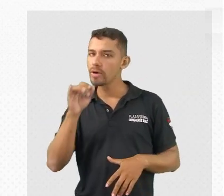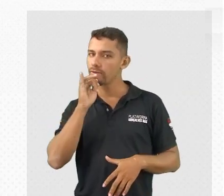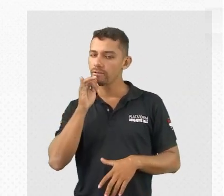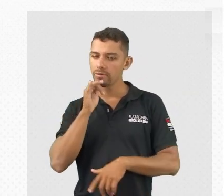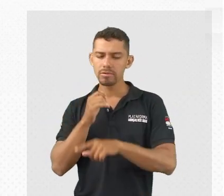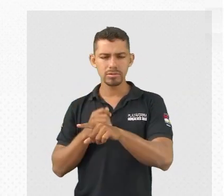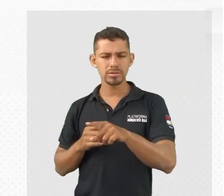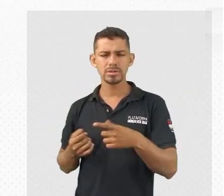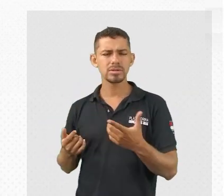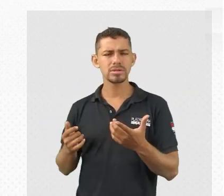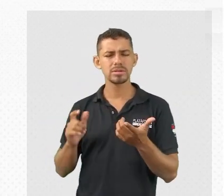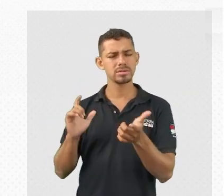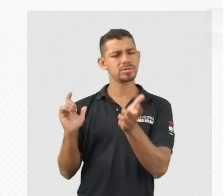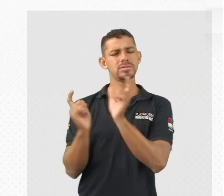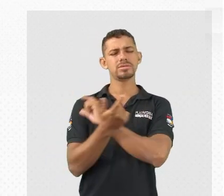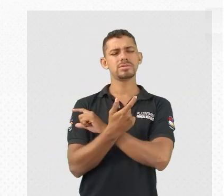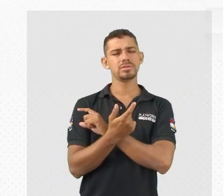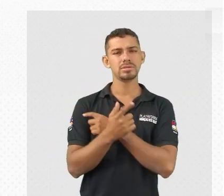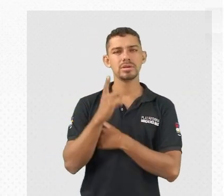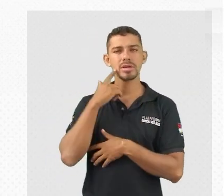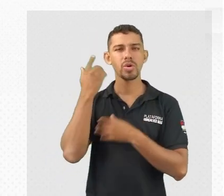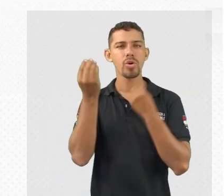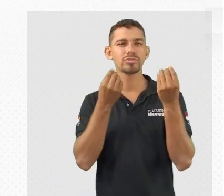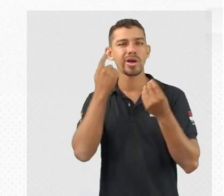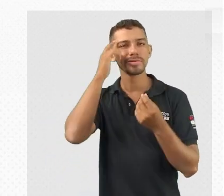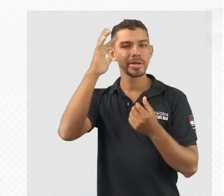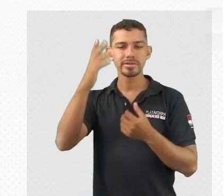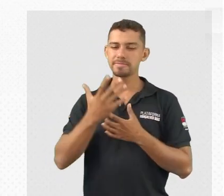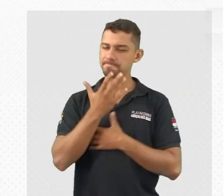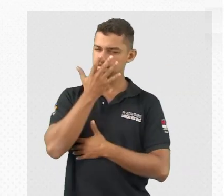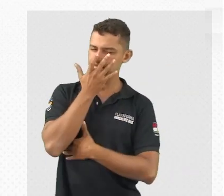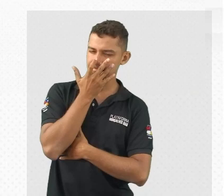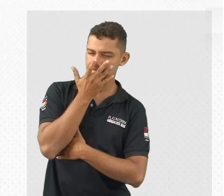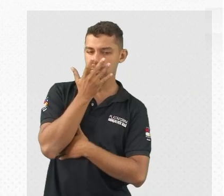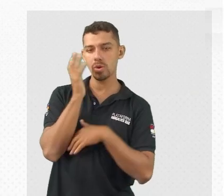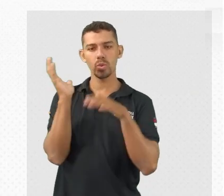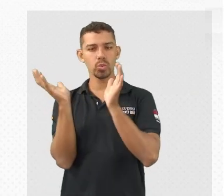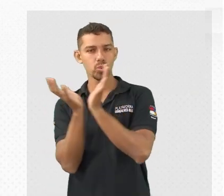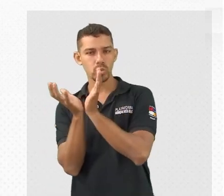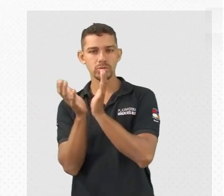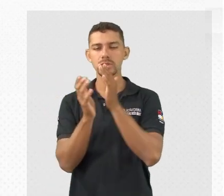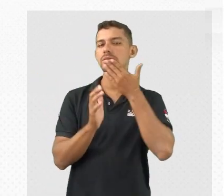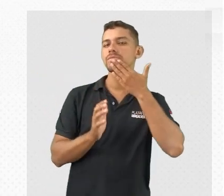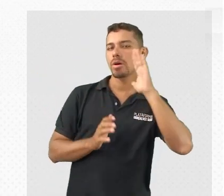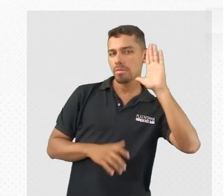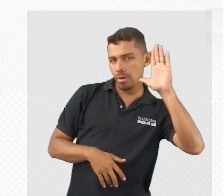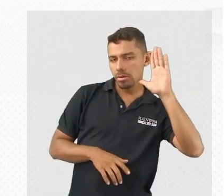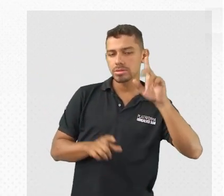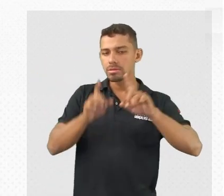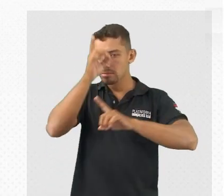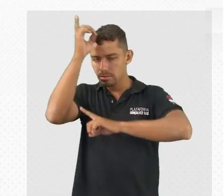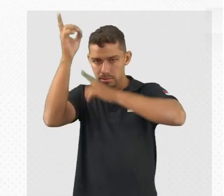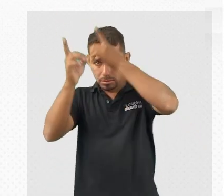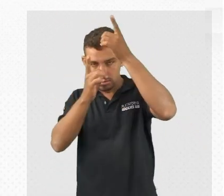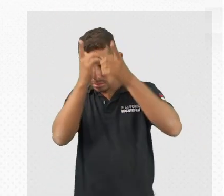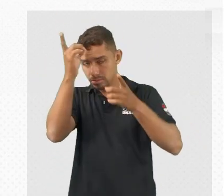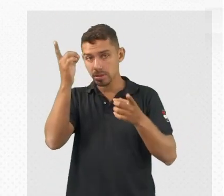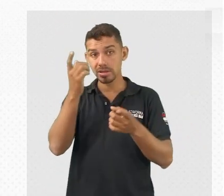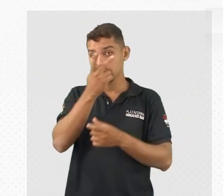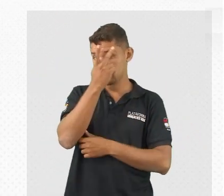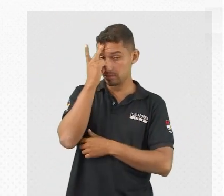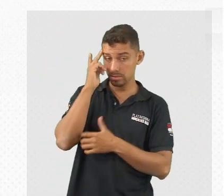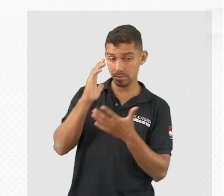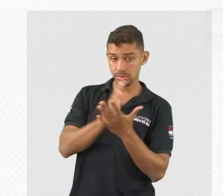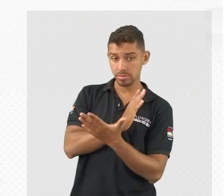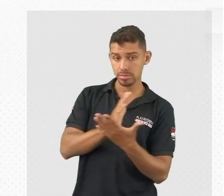sobre a forma como nós vamos enxergar certos grupos, certas propostas, certas ideias e certas pessoas,